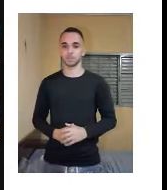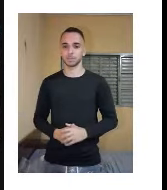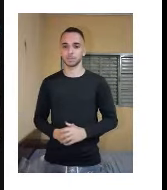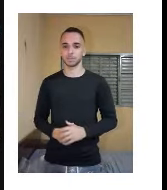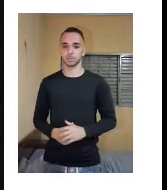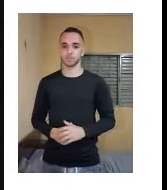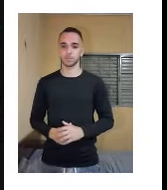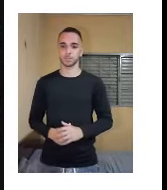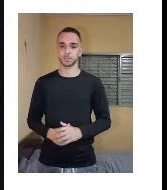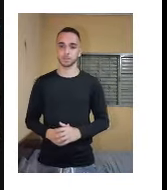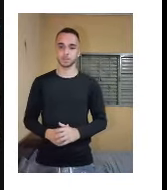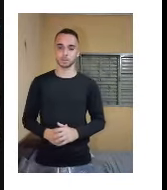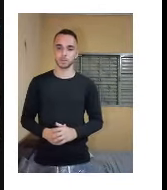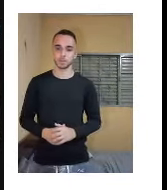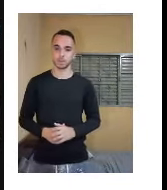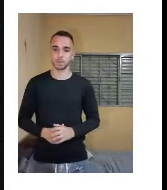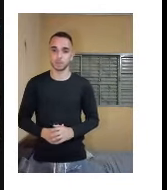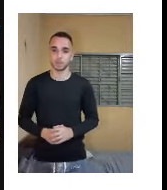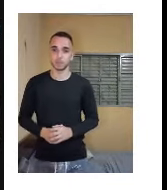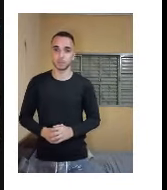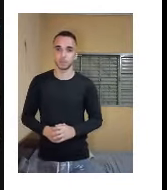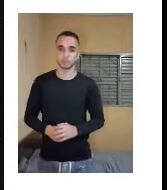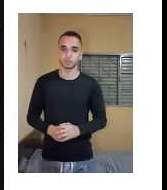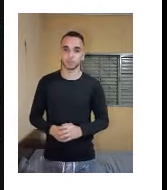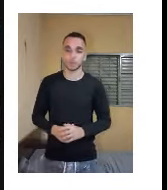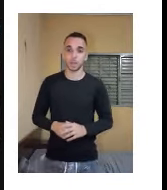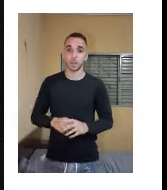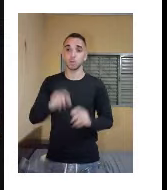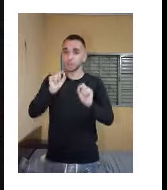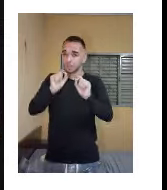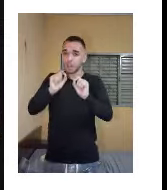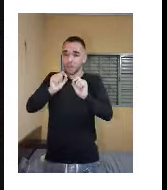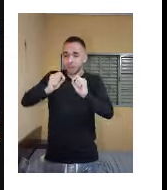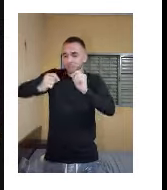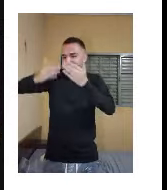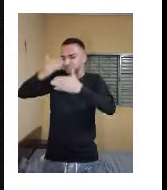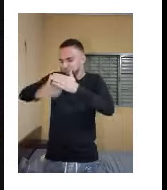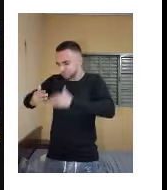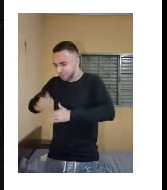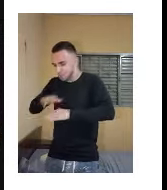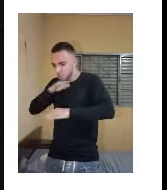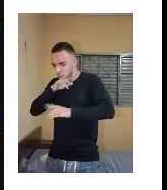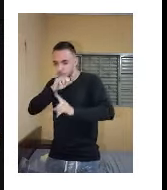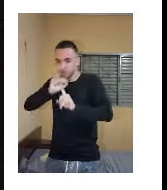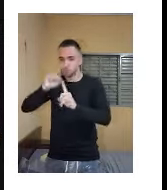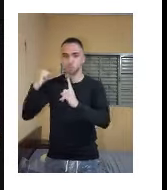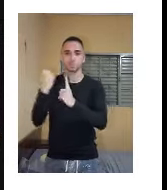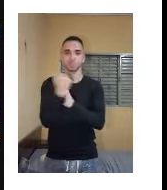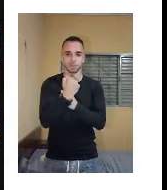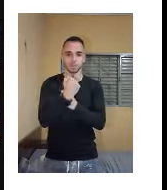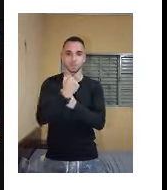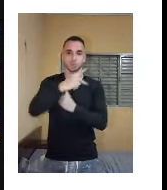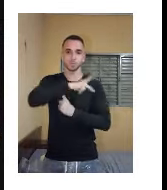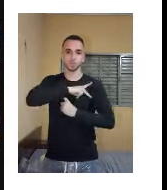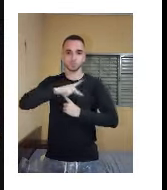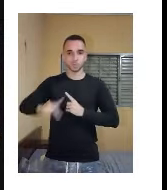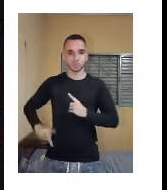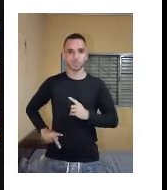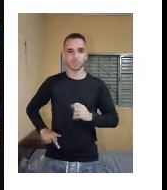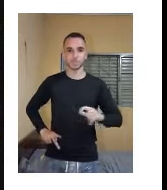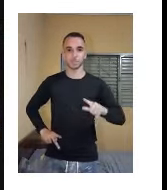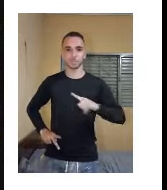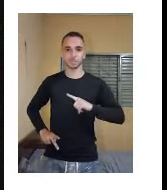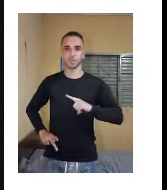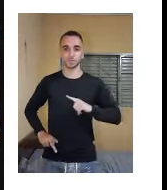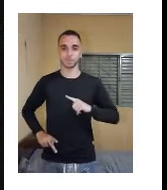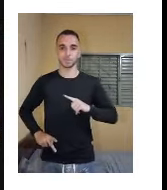uma cadeia social, econômica, política. Então, é fundamental a gente pensar em soluções,